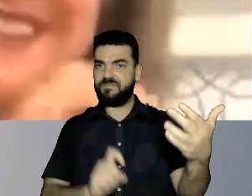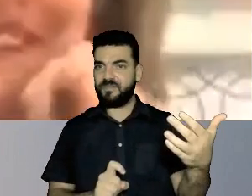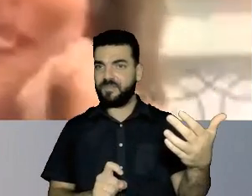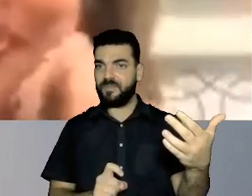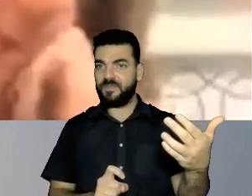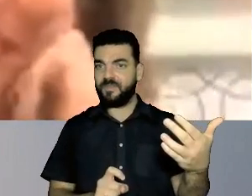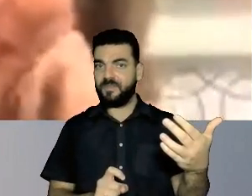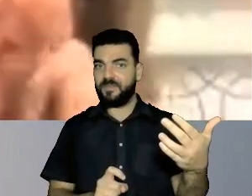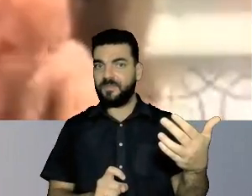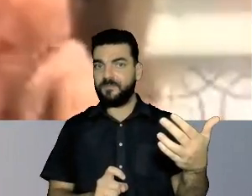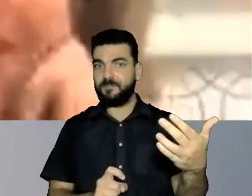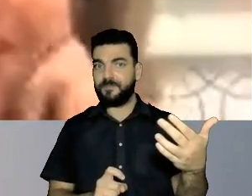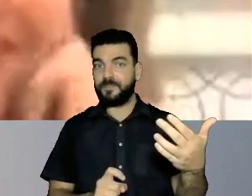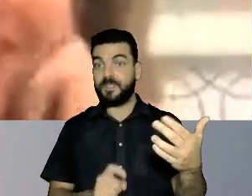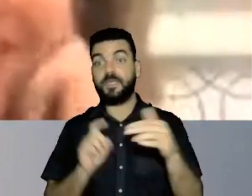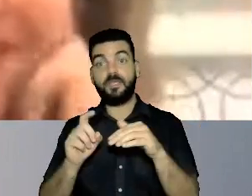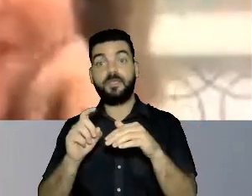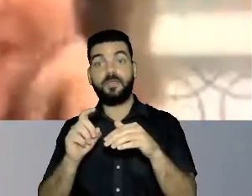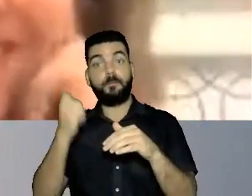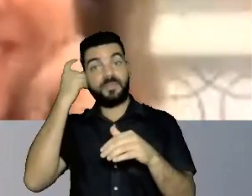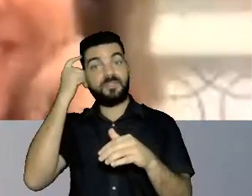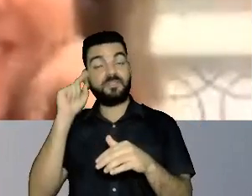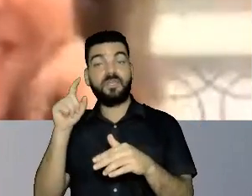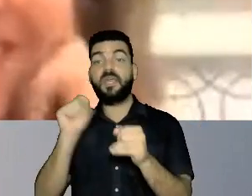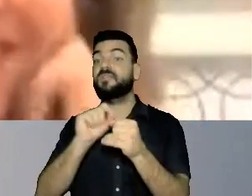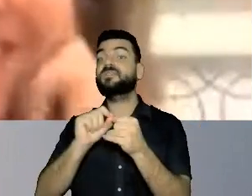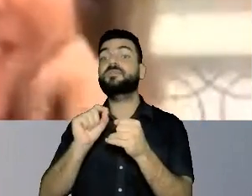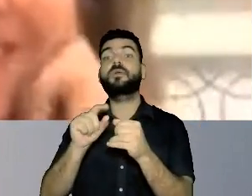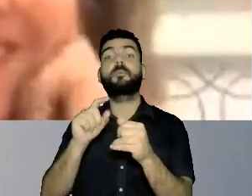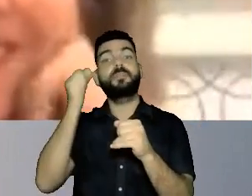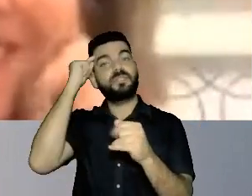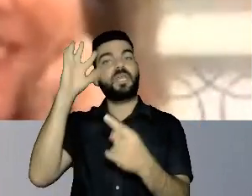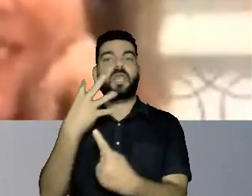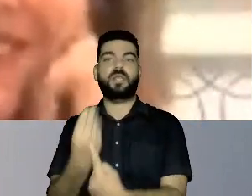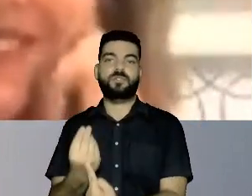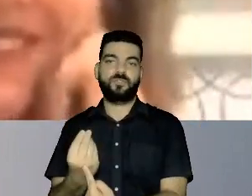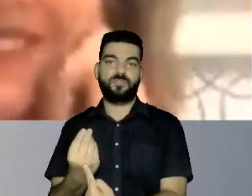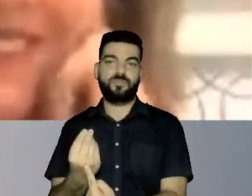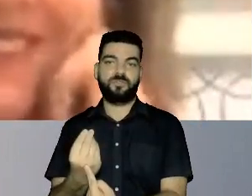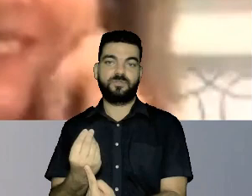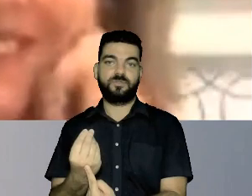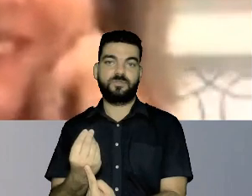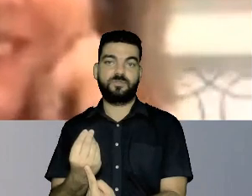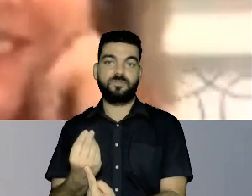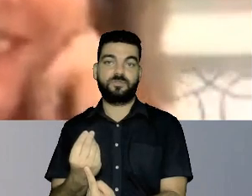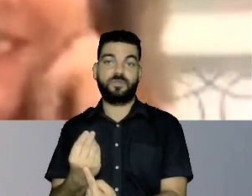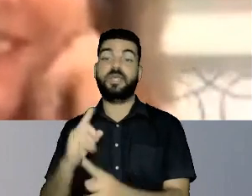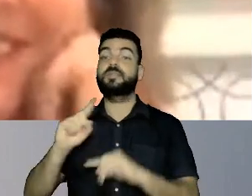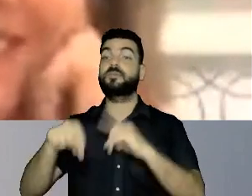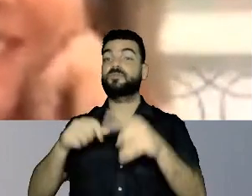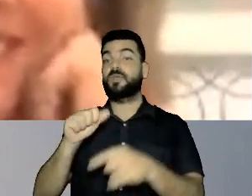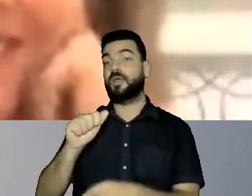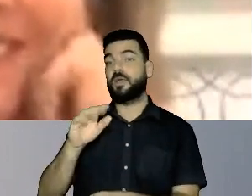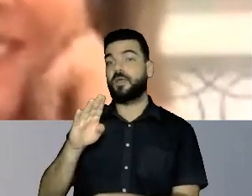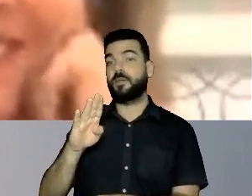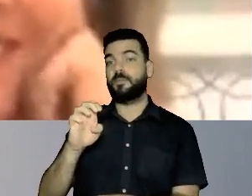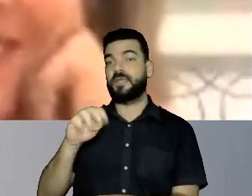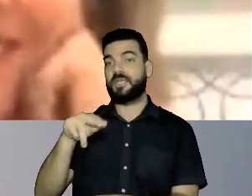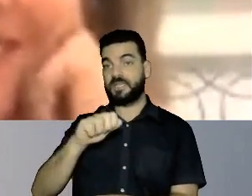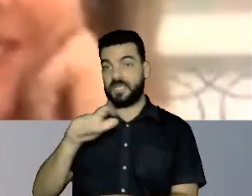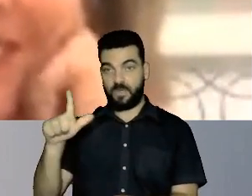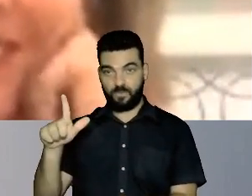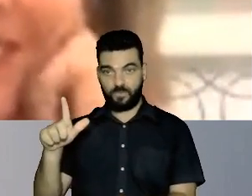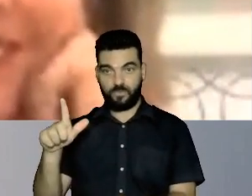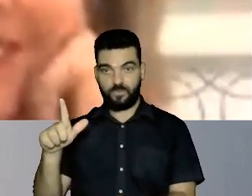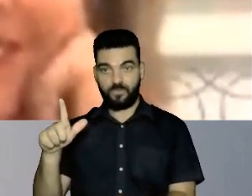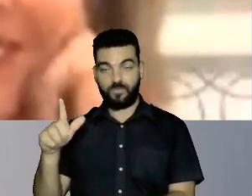toda uma discussão, porque aqueles jovens, eles estavam lá, né, pichando com o seu conhecimento,